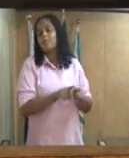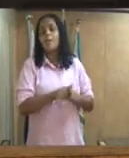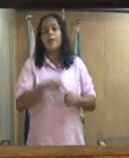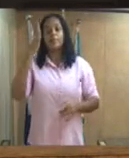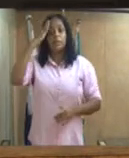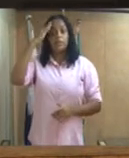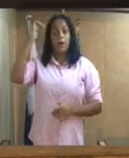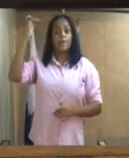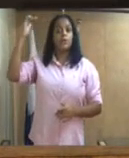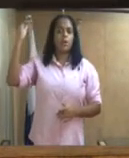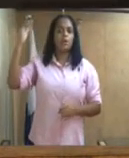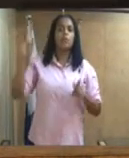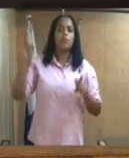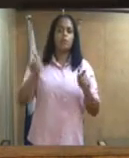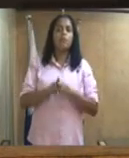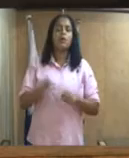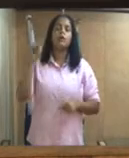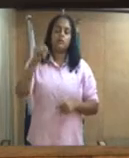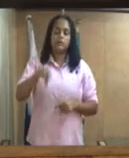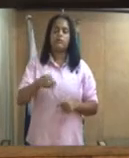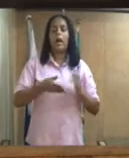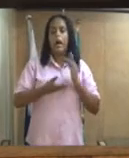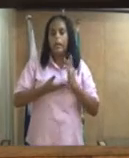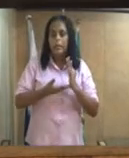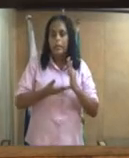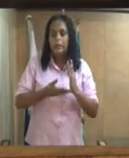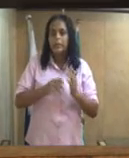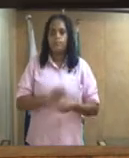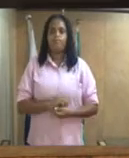sabedoria para conduzir esse parlamento.